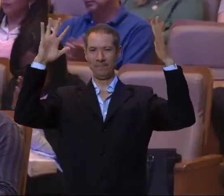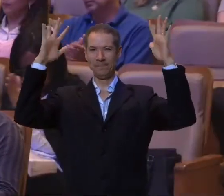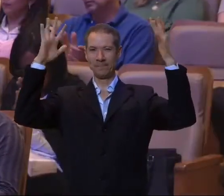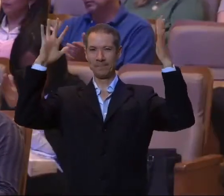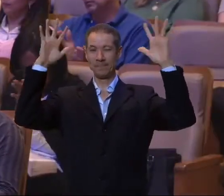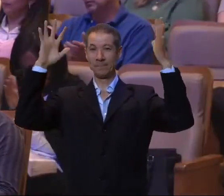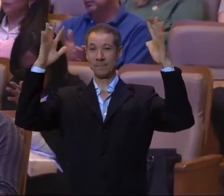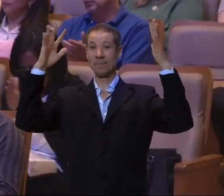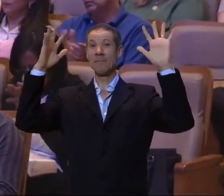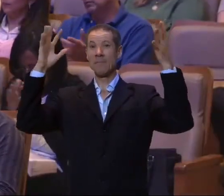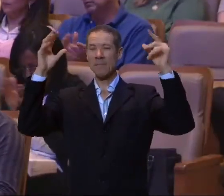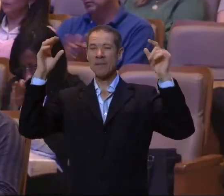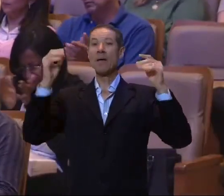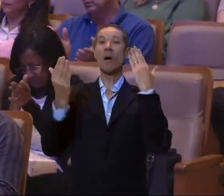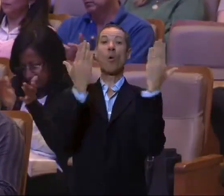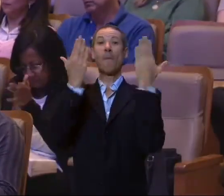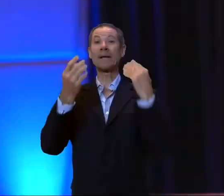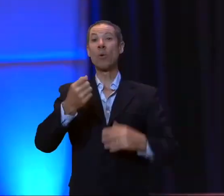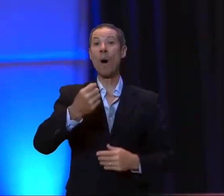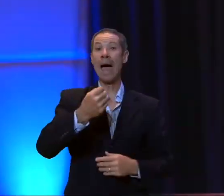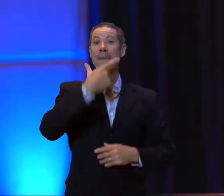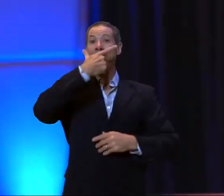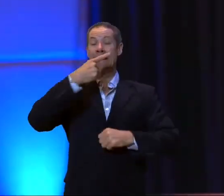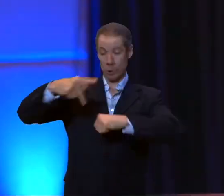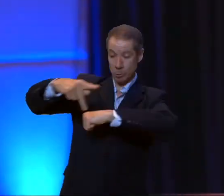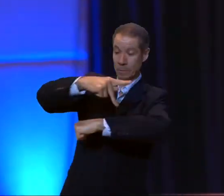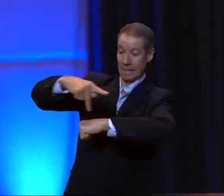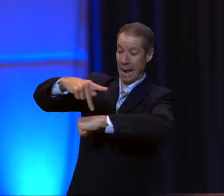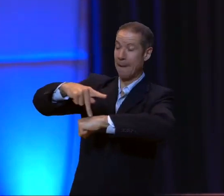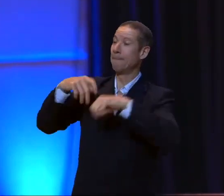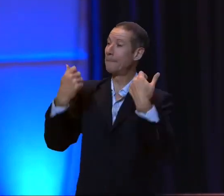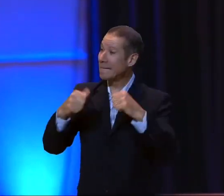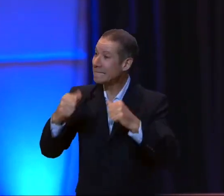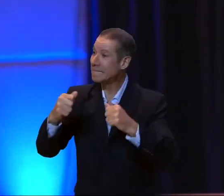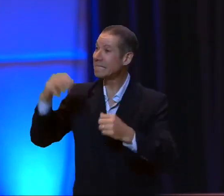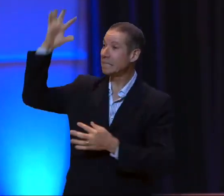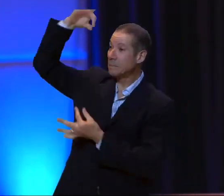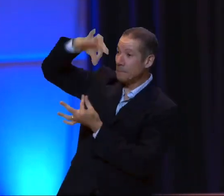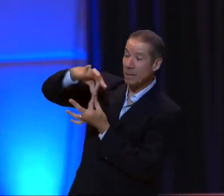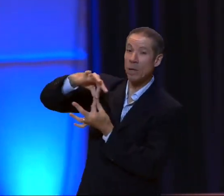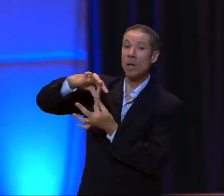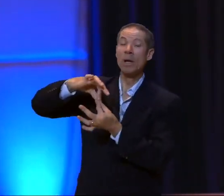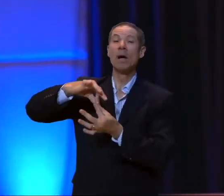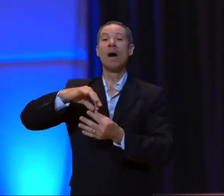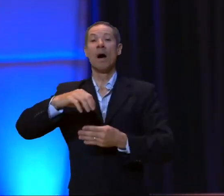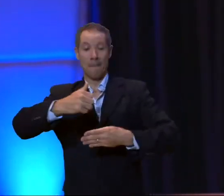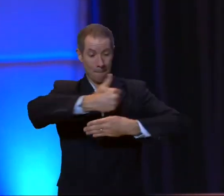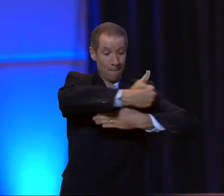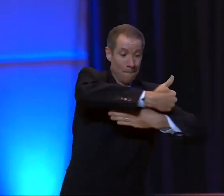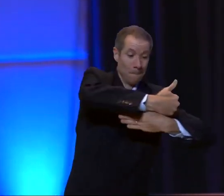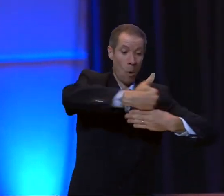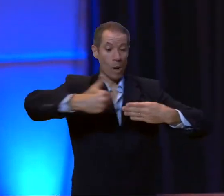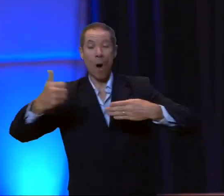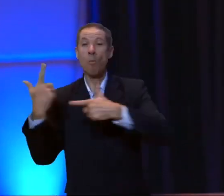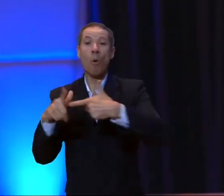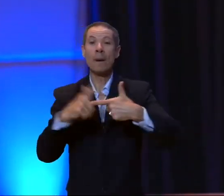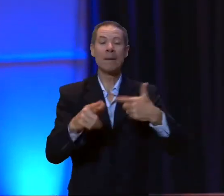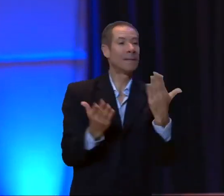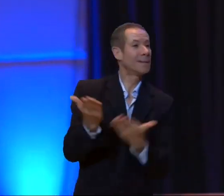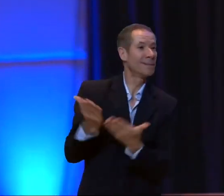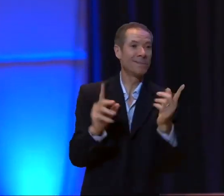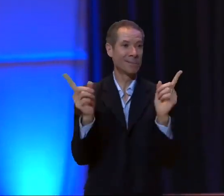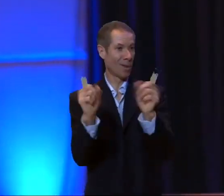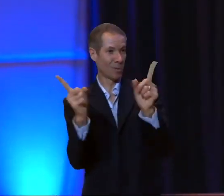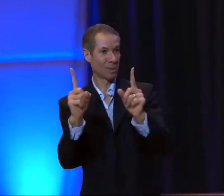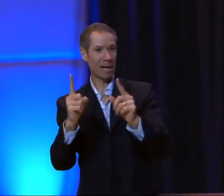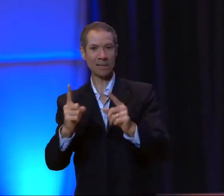a operar o remédio que essa nação precisa. A crise moral a gente não trata com